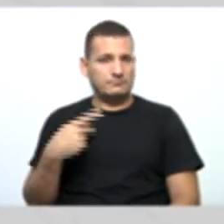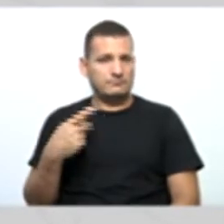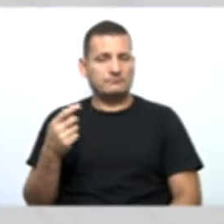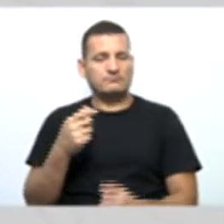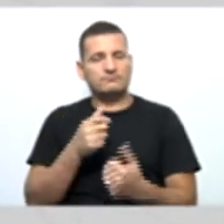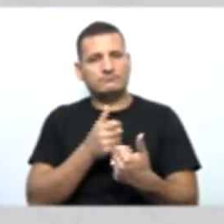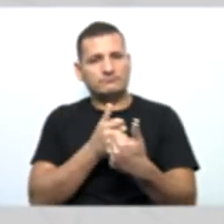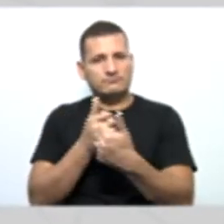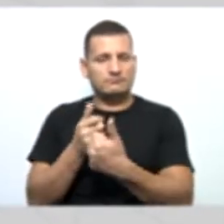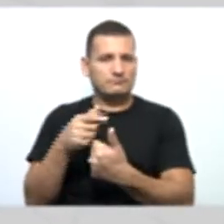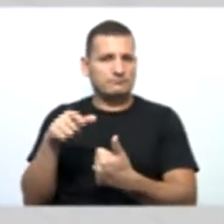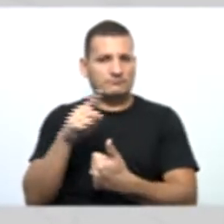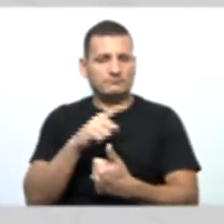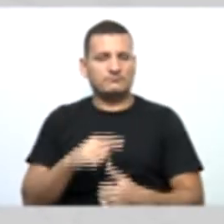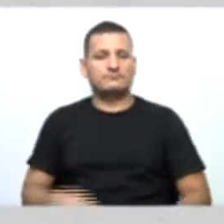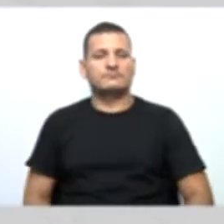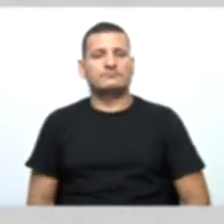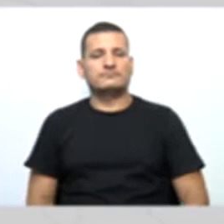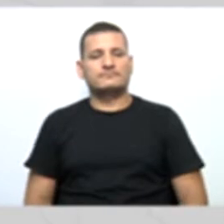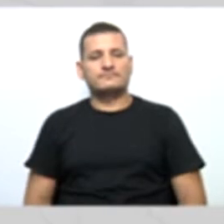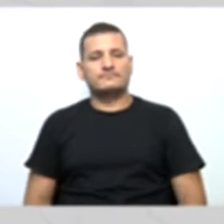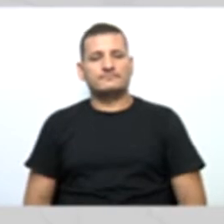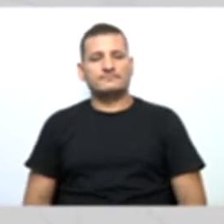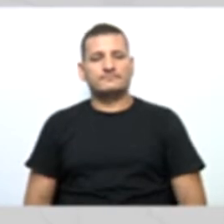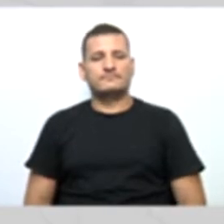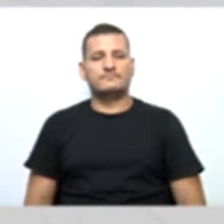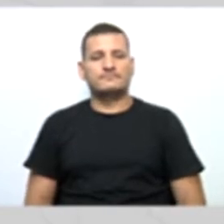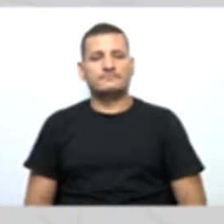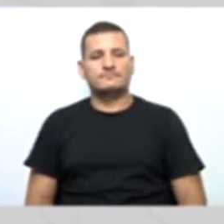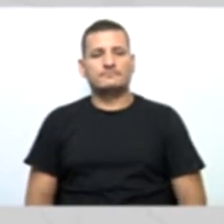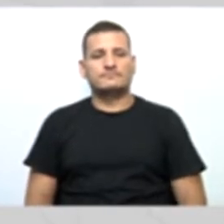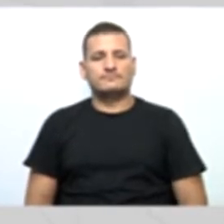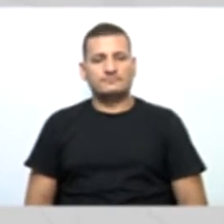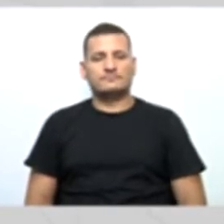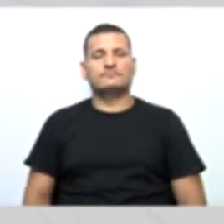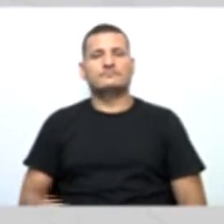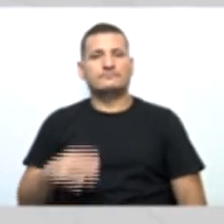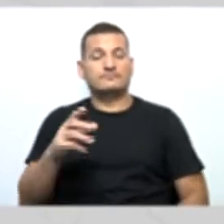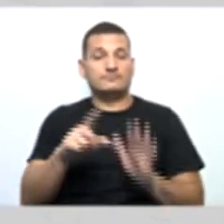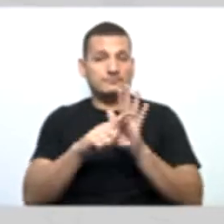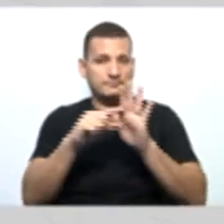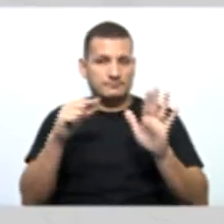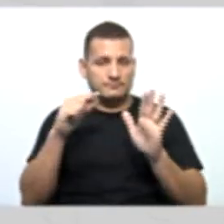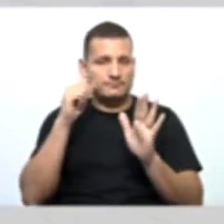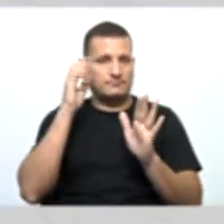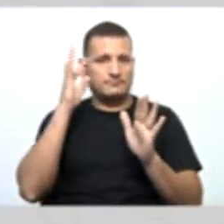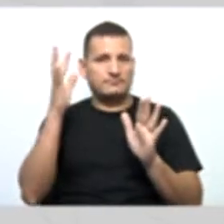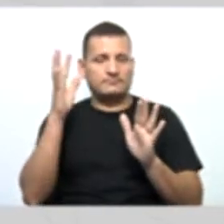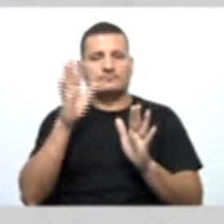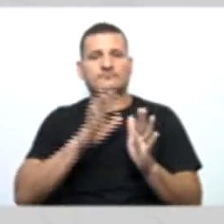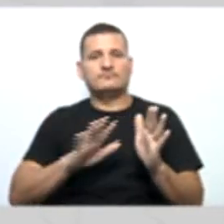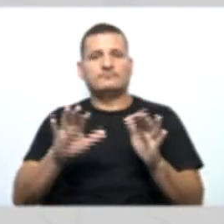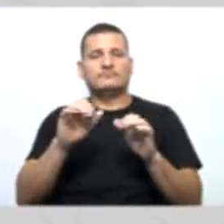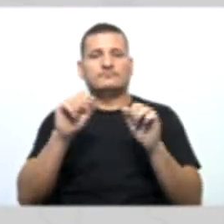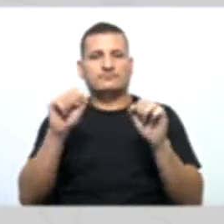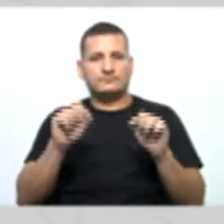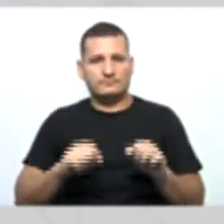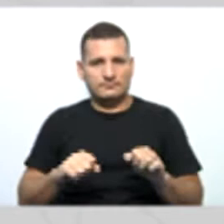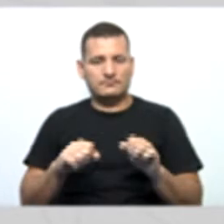nova caminhada. Então, olha a nossa ementa: teoria geral dos sistemas, modelagem de